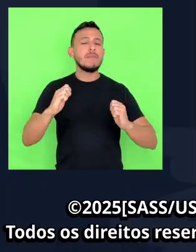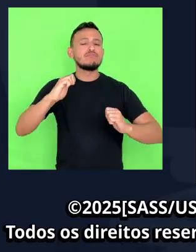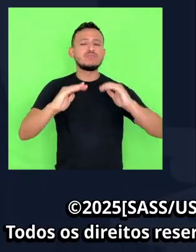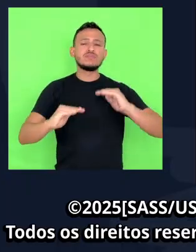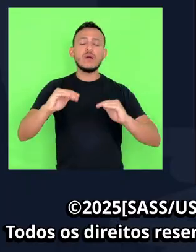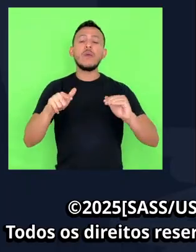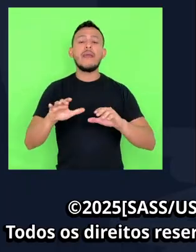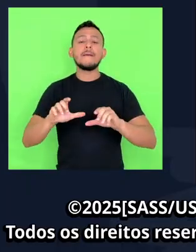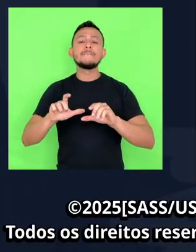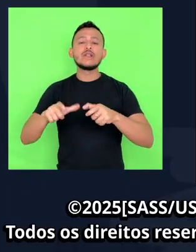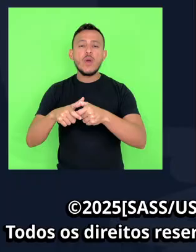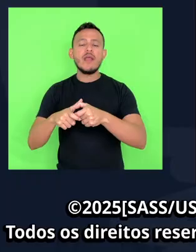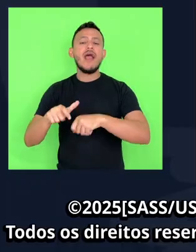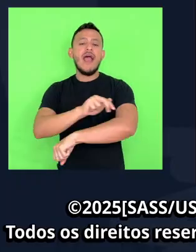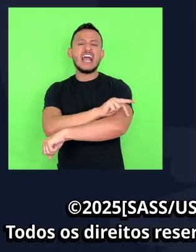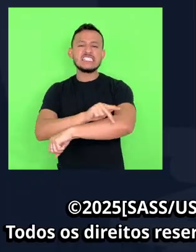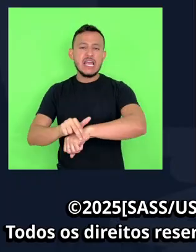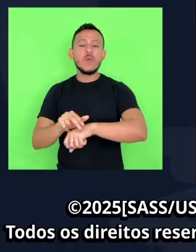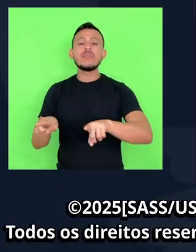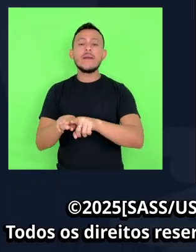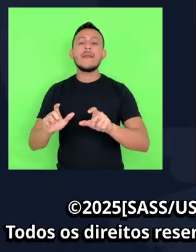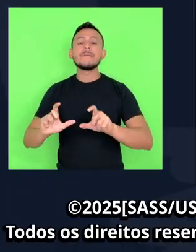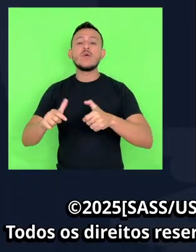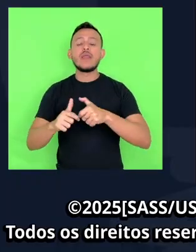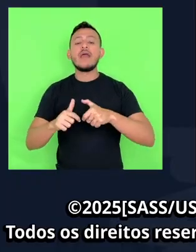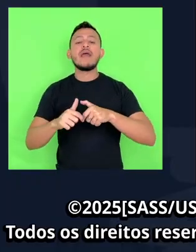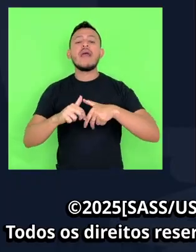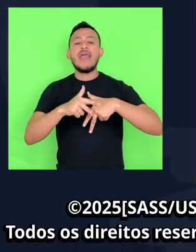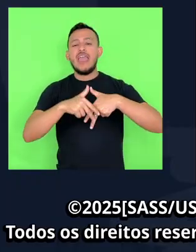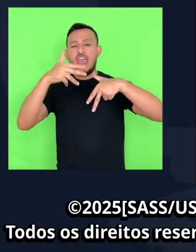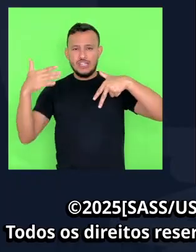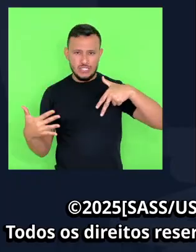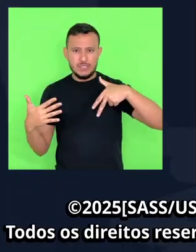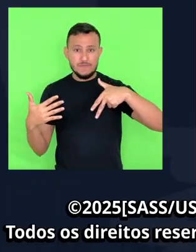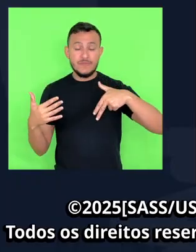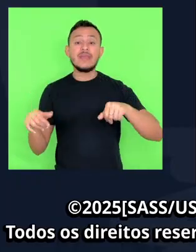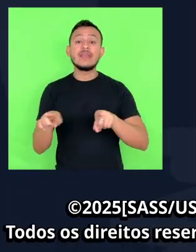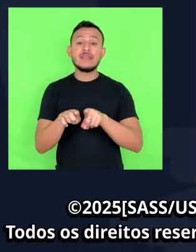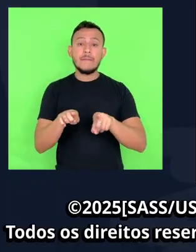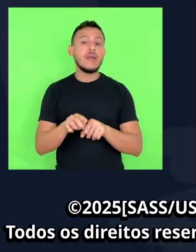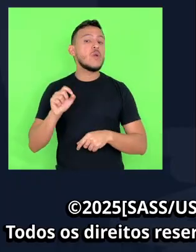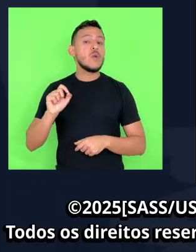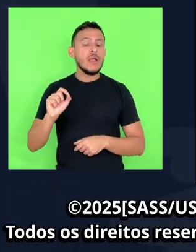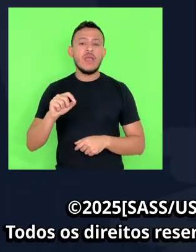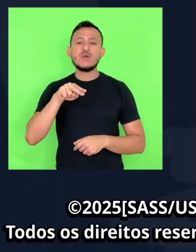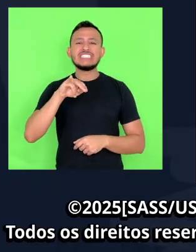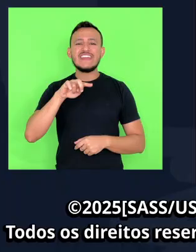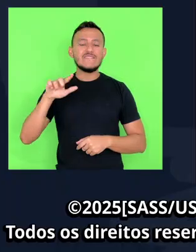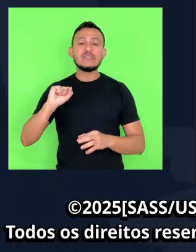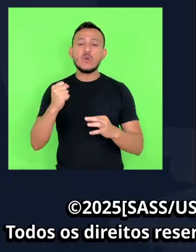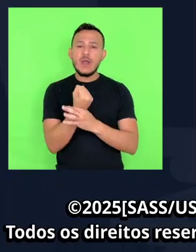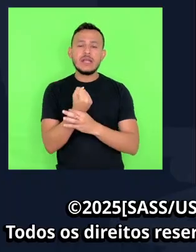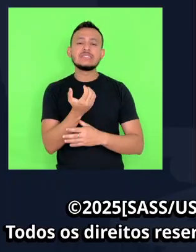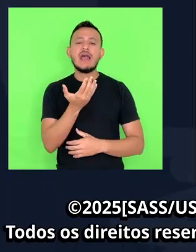desproporcionalmente as minorias raciais e as minorias étnicas. No Brasil, os níveis de insegurança